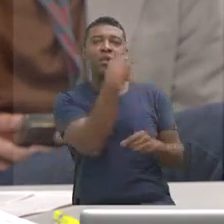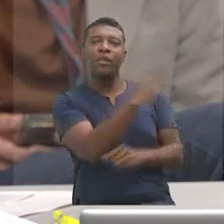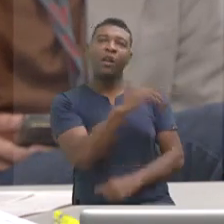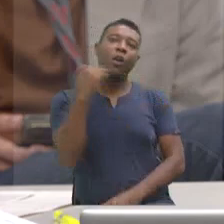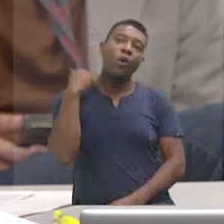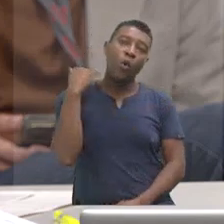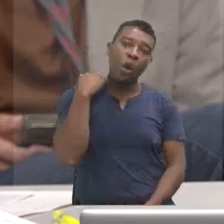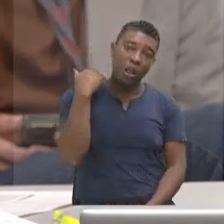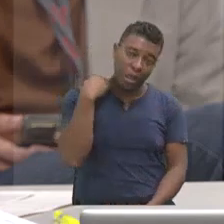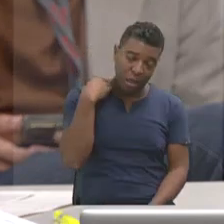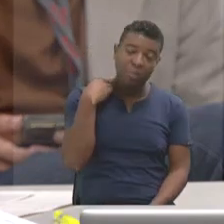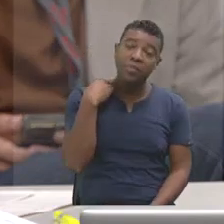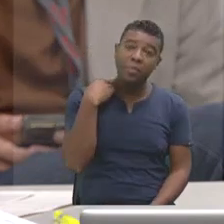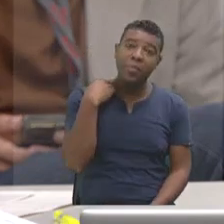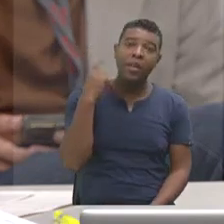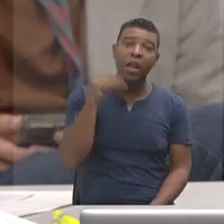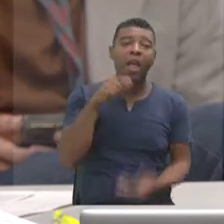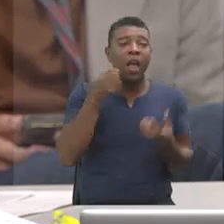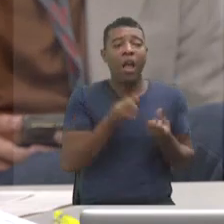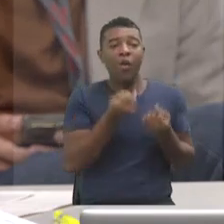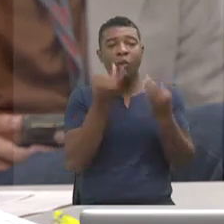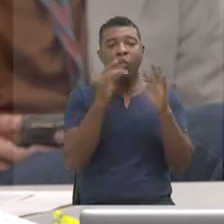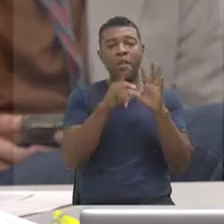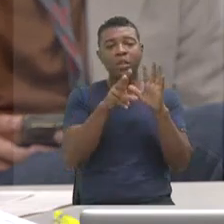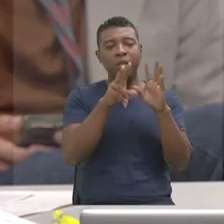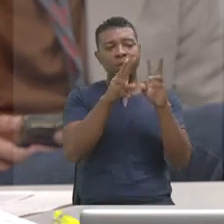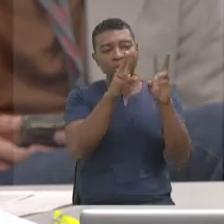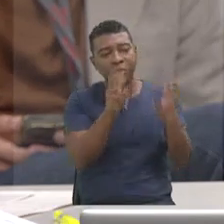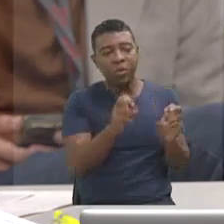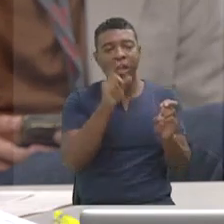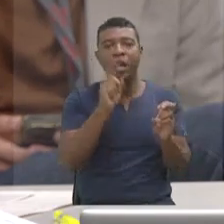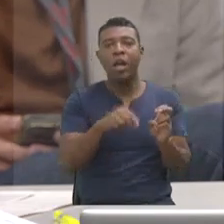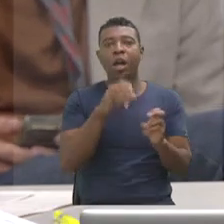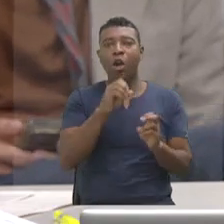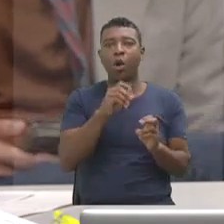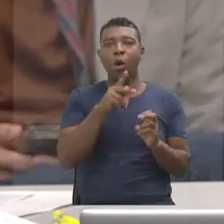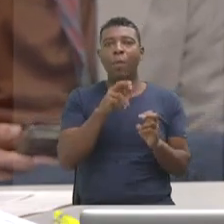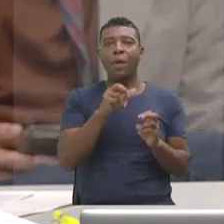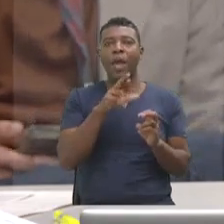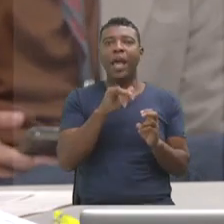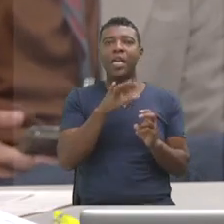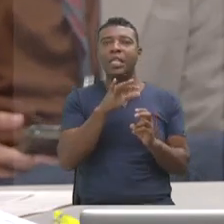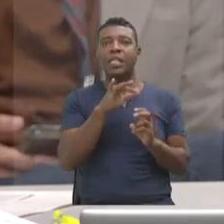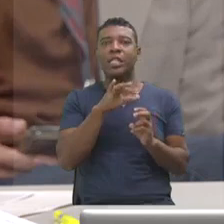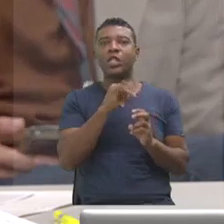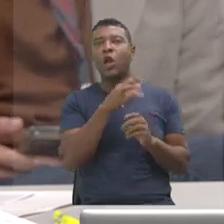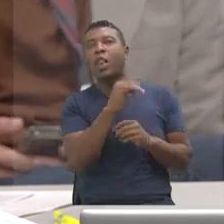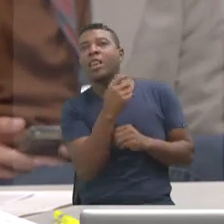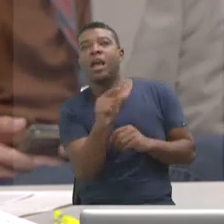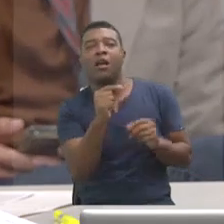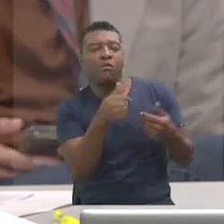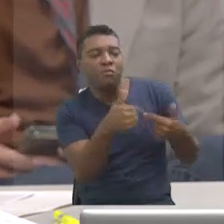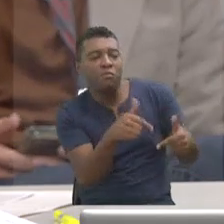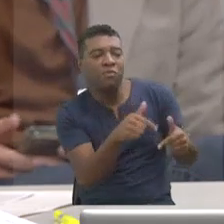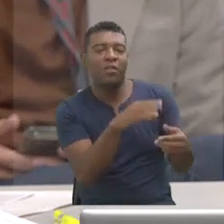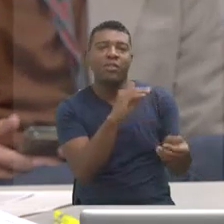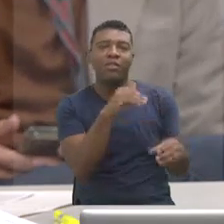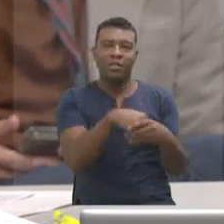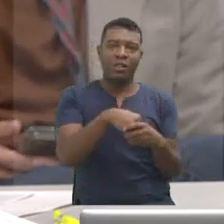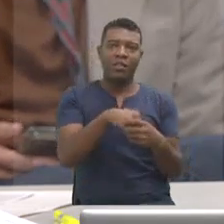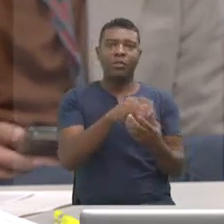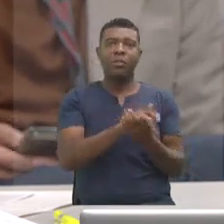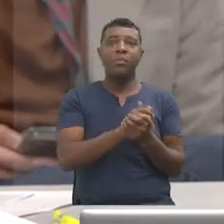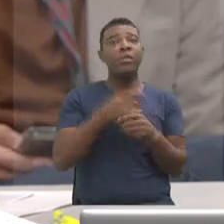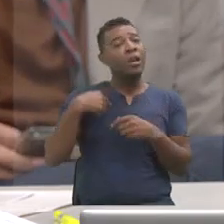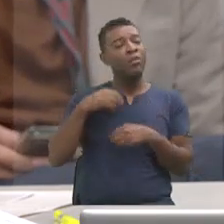algumas questões operacionais Então estou numa expectativa muito positiva que a gente agora consiga fazer isso de forma muito